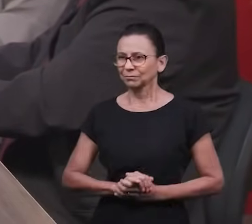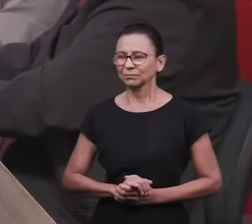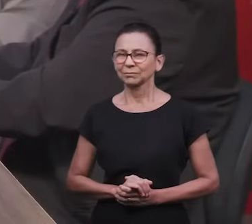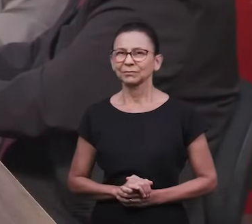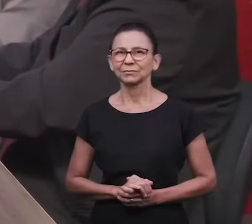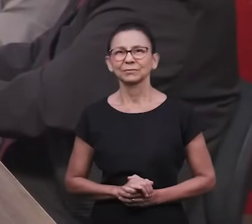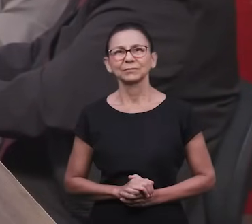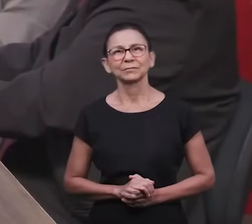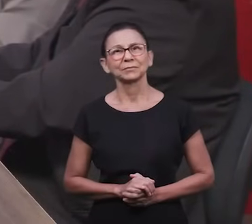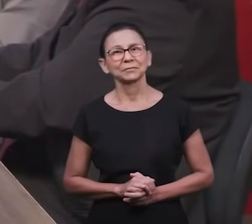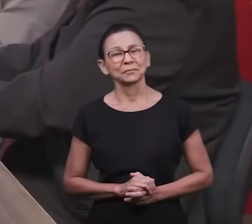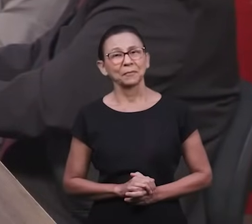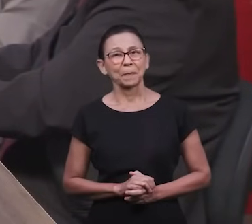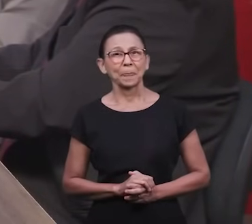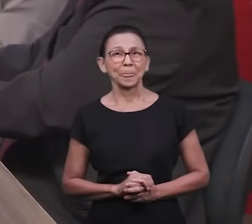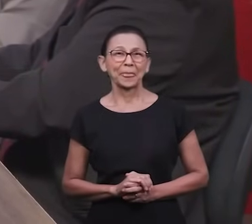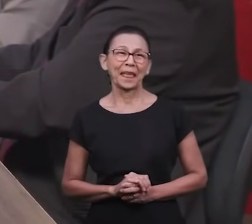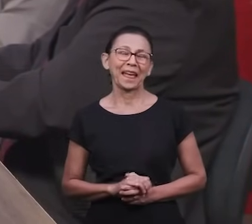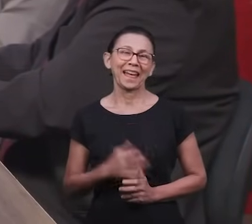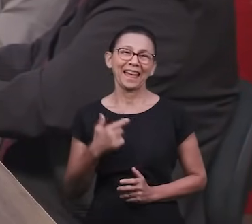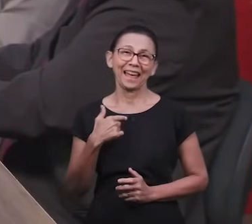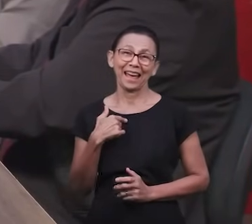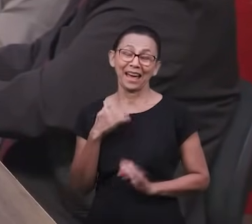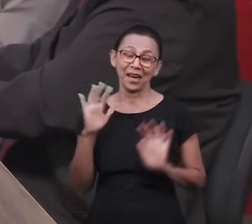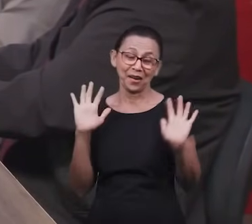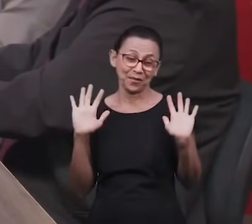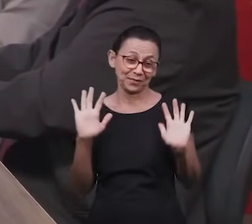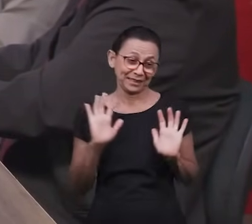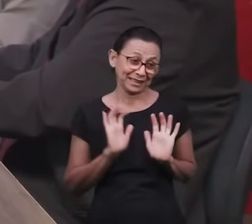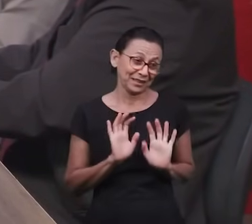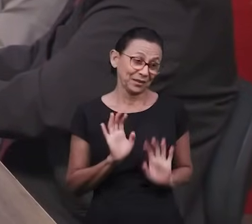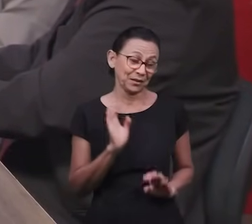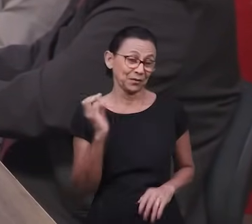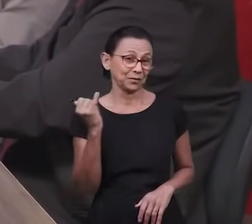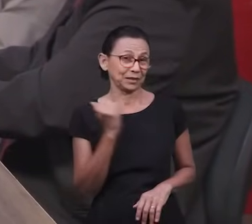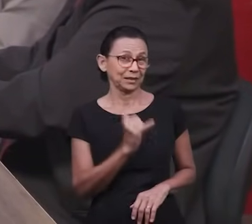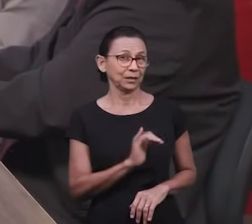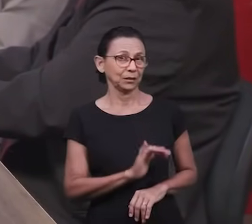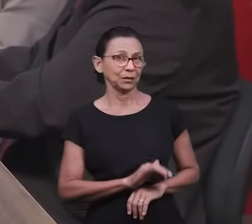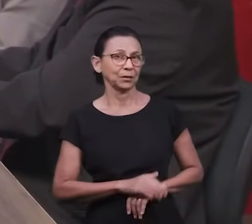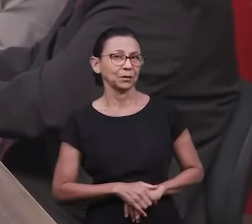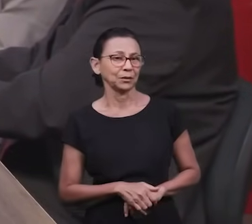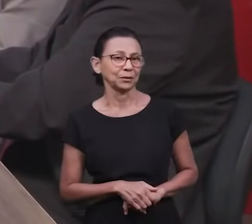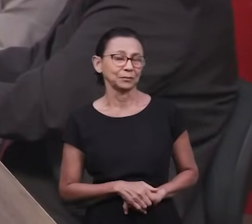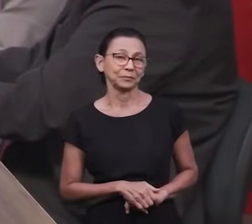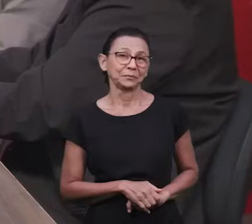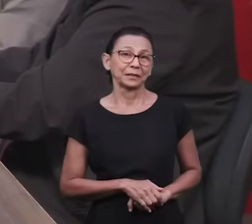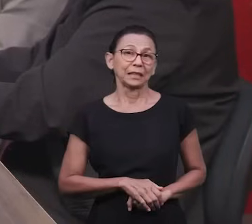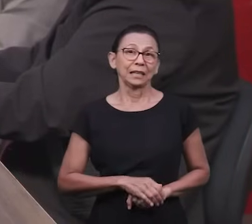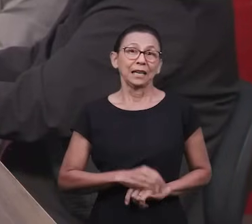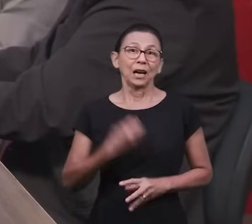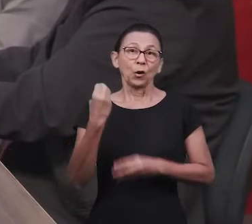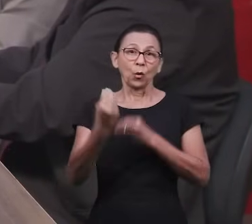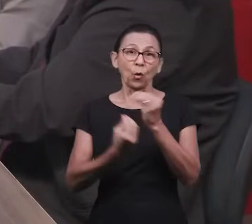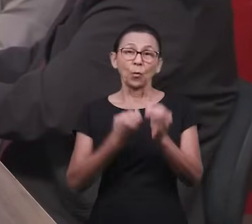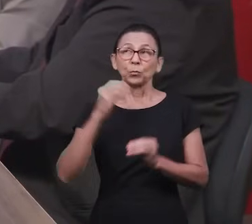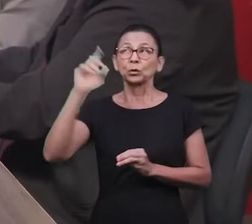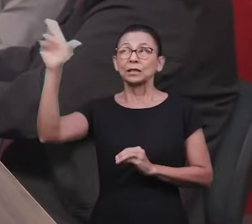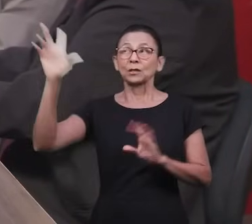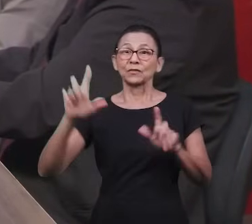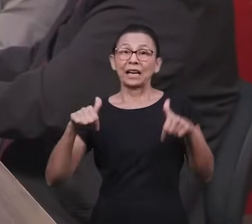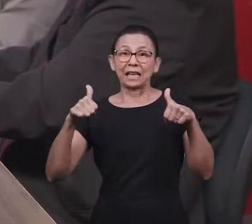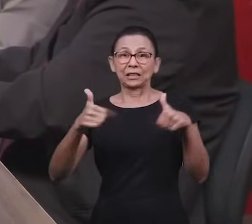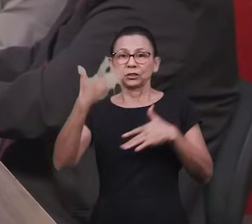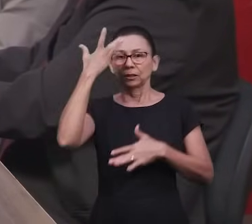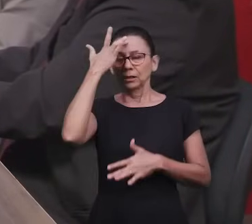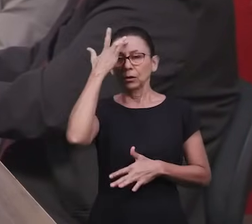que ser hoje, tem que ser agora. Olha, sinceramente, eu falei assim, minha irmã, como